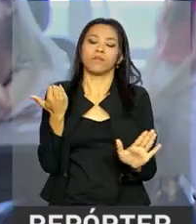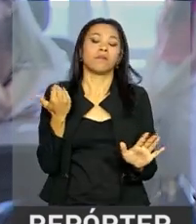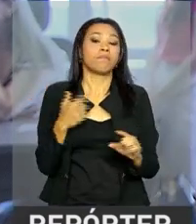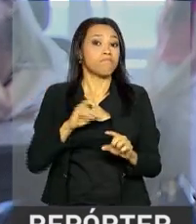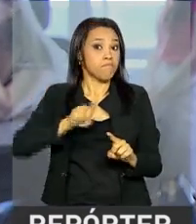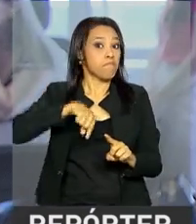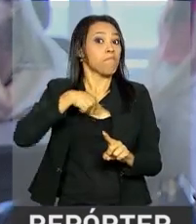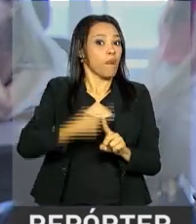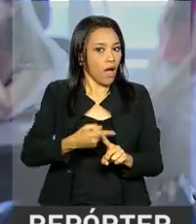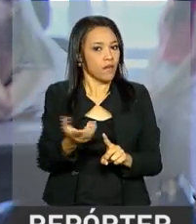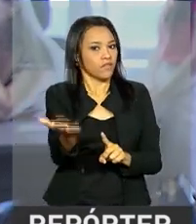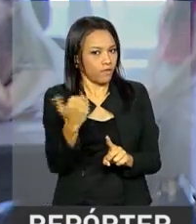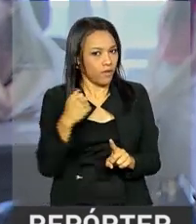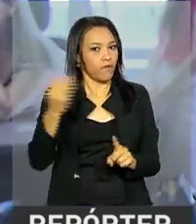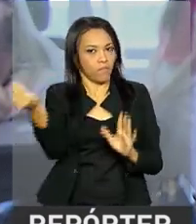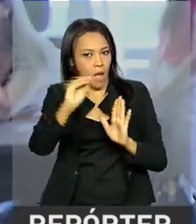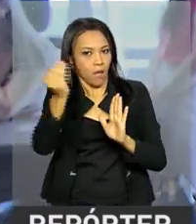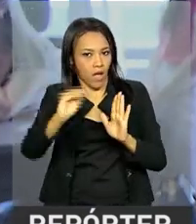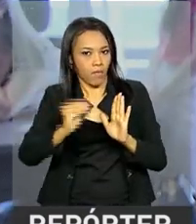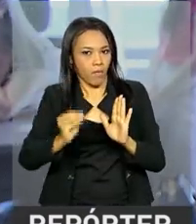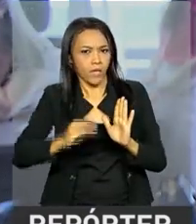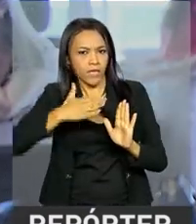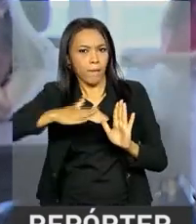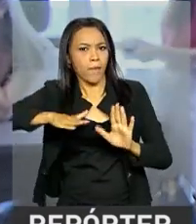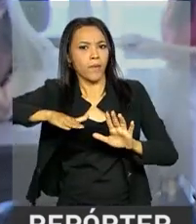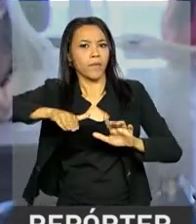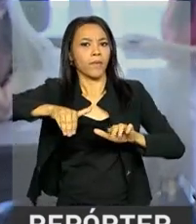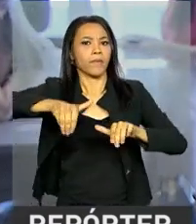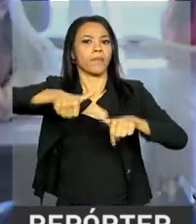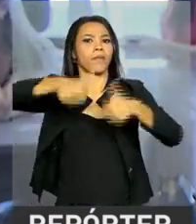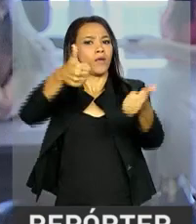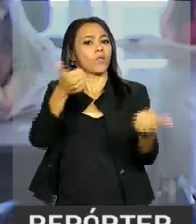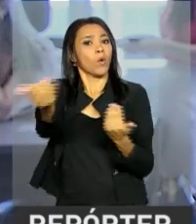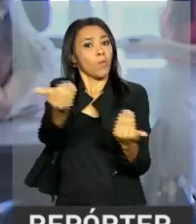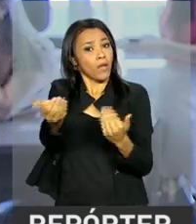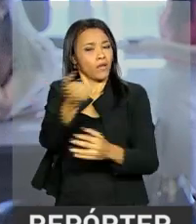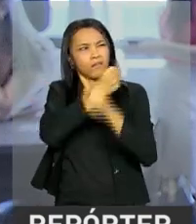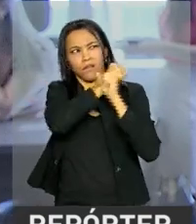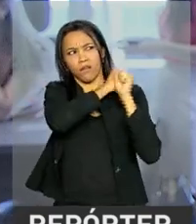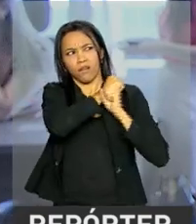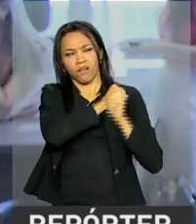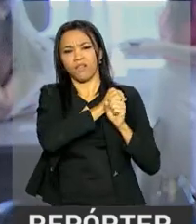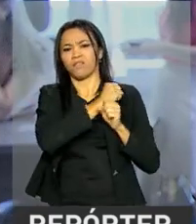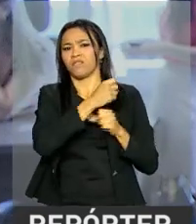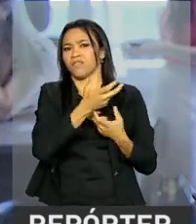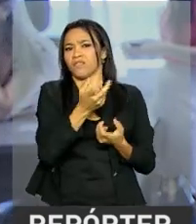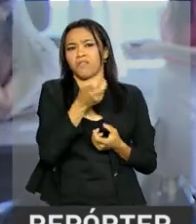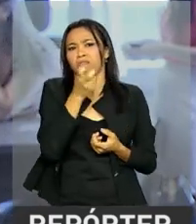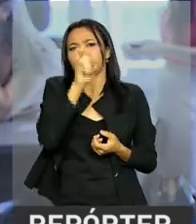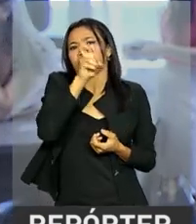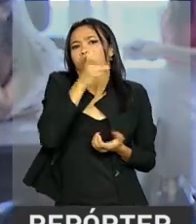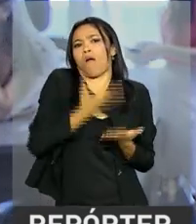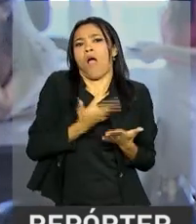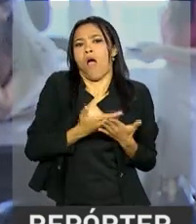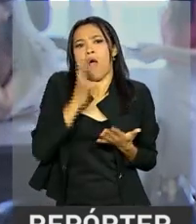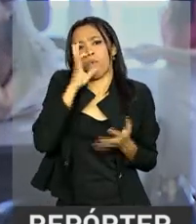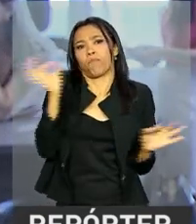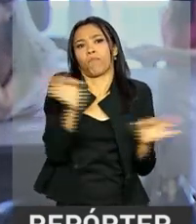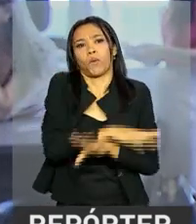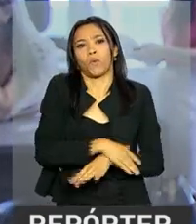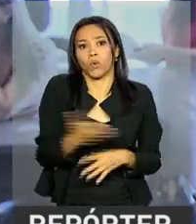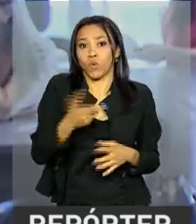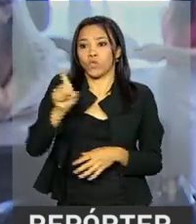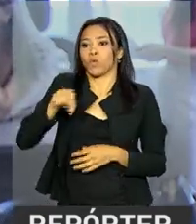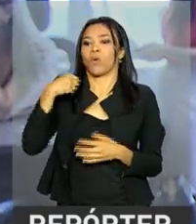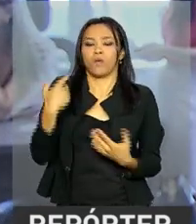mais mudanças Com certeza virão e tá melhorando bastante do que era há muito tempo atrás onde a gente podia tirar com cinco aulas a gente poderia escolher a categoria